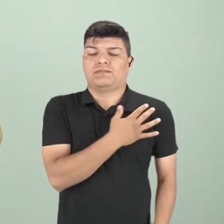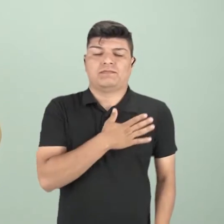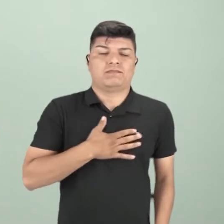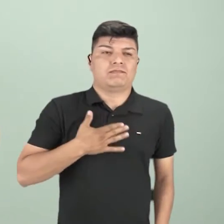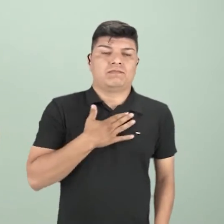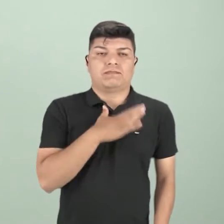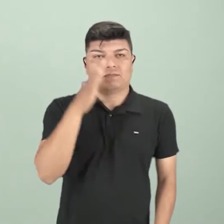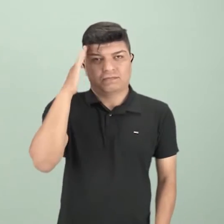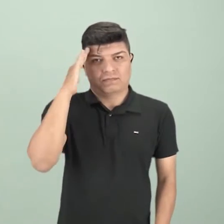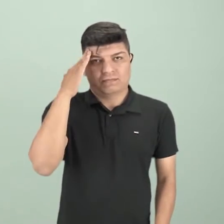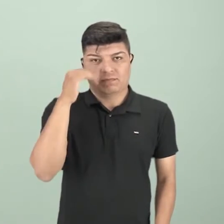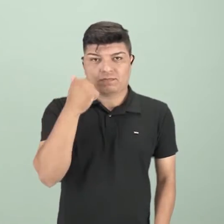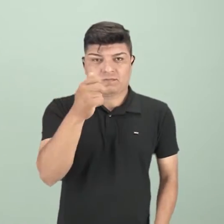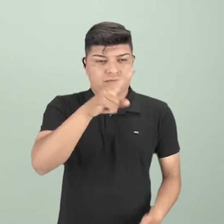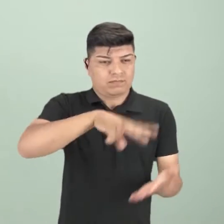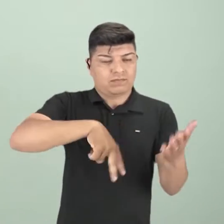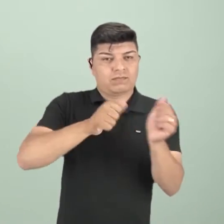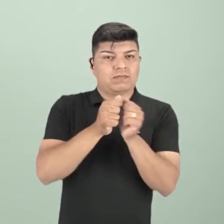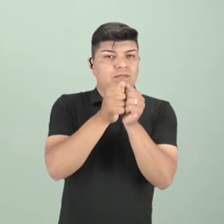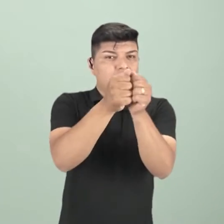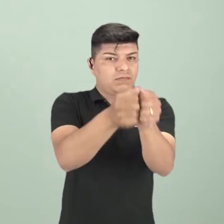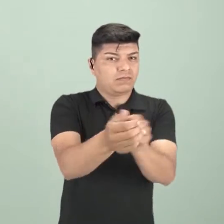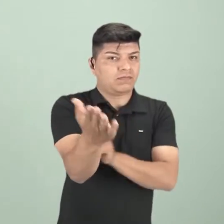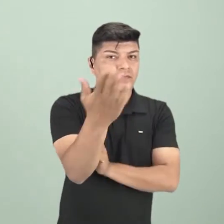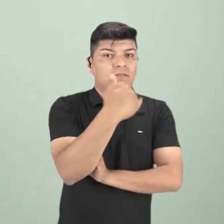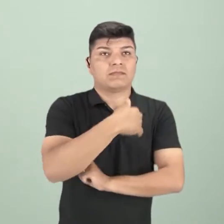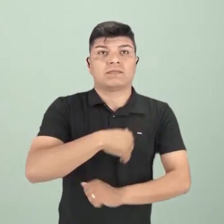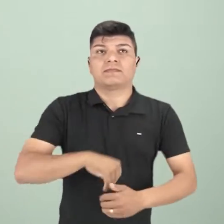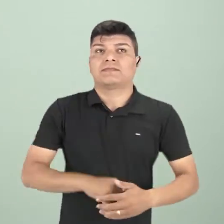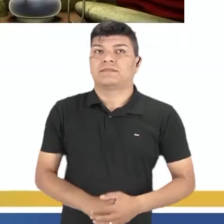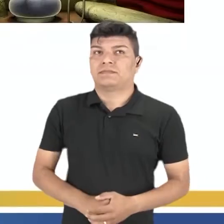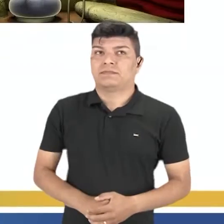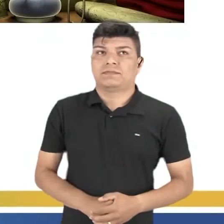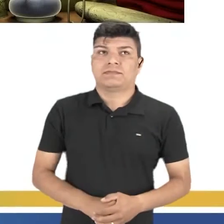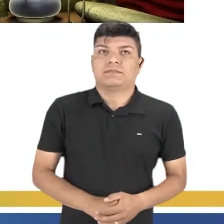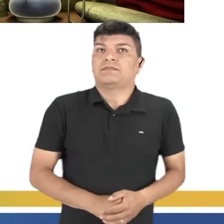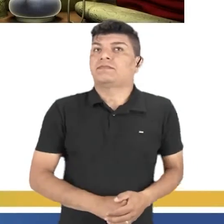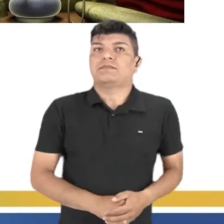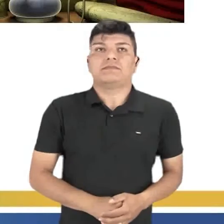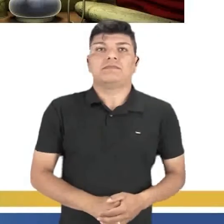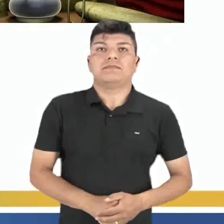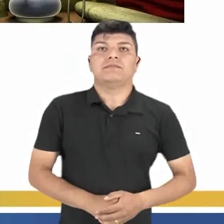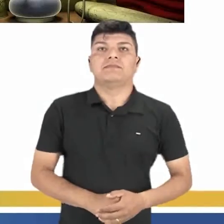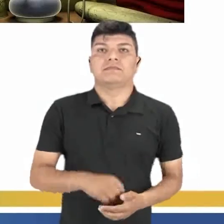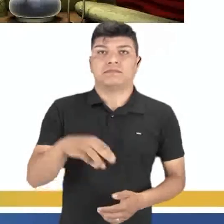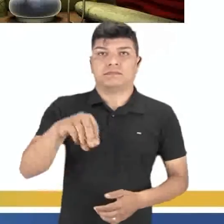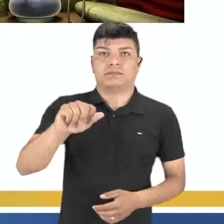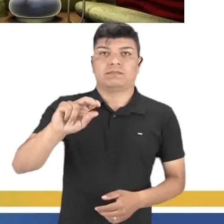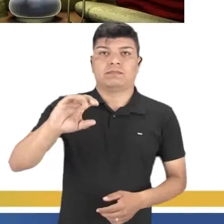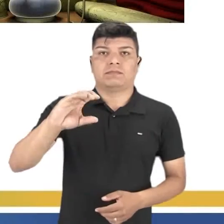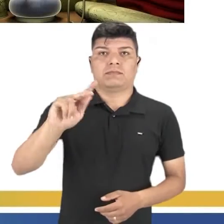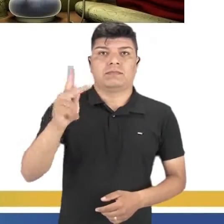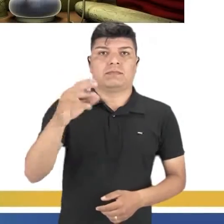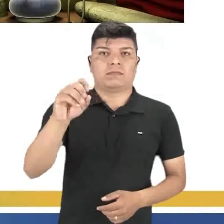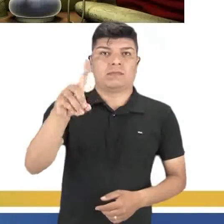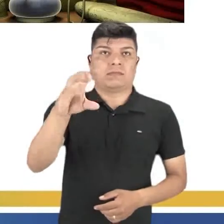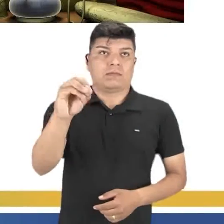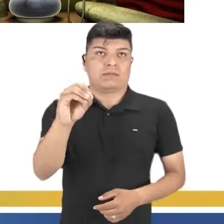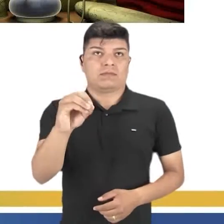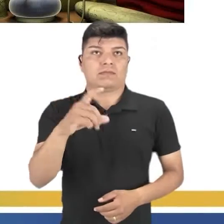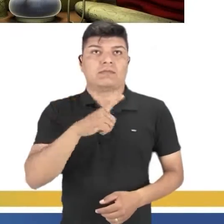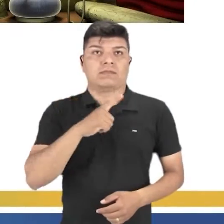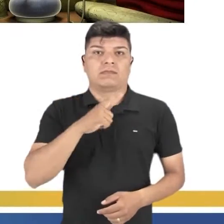deliciar e entender bem. Vamos ler juntos? Acompanhe comigo. Um apólogo, de Machado de Assis. Era uma vez uma